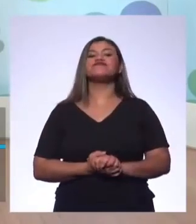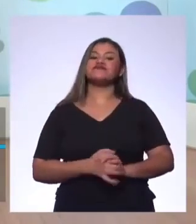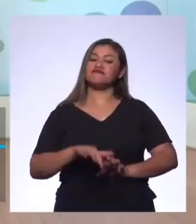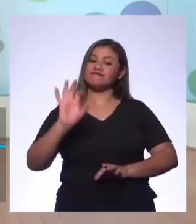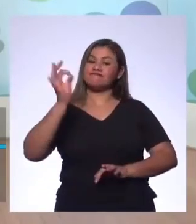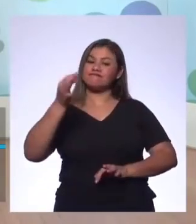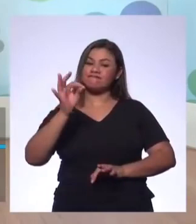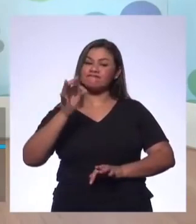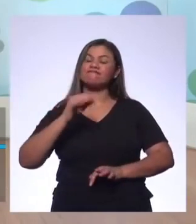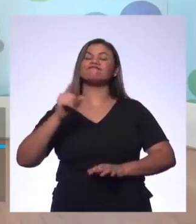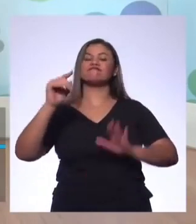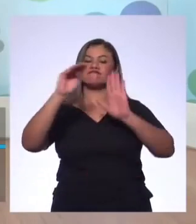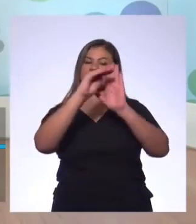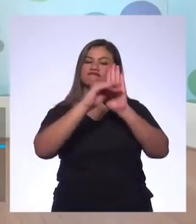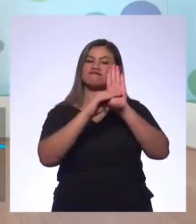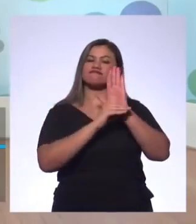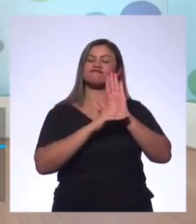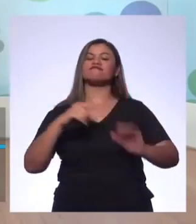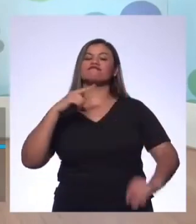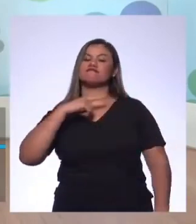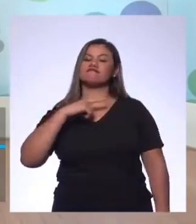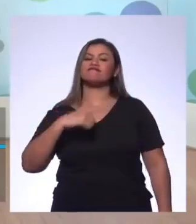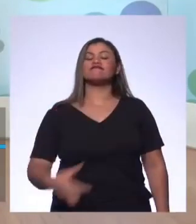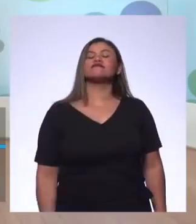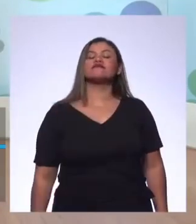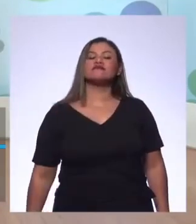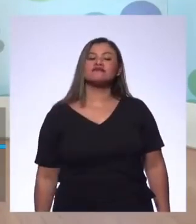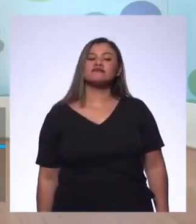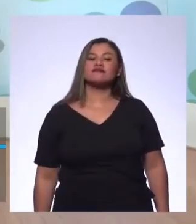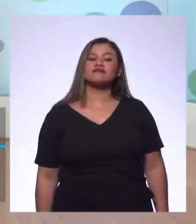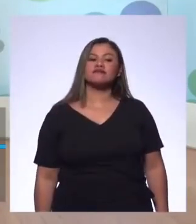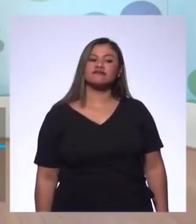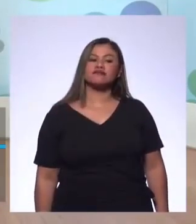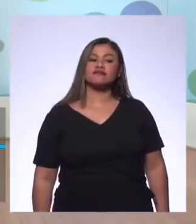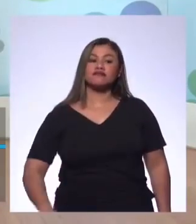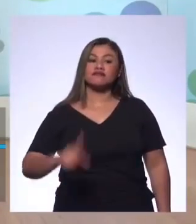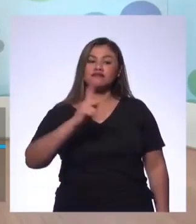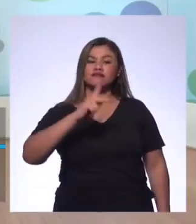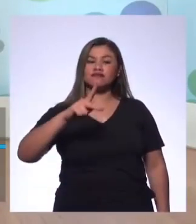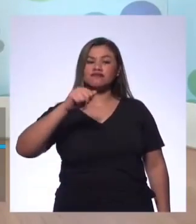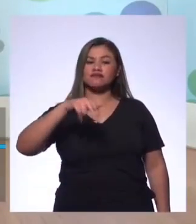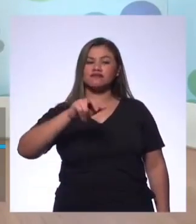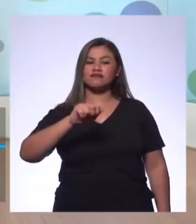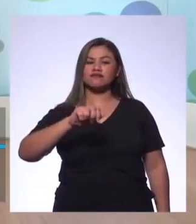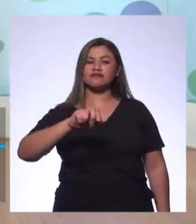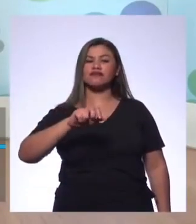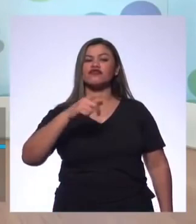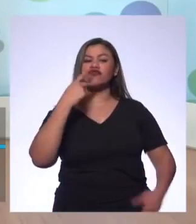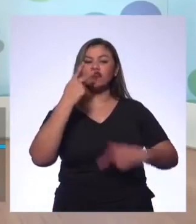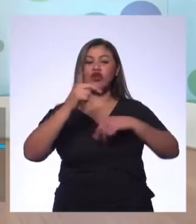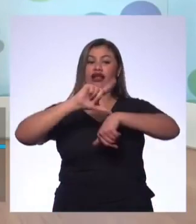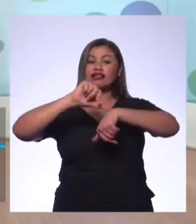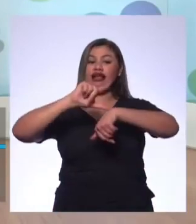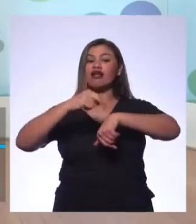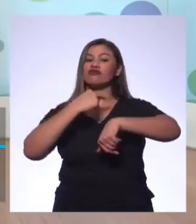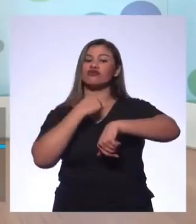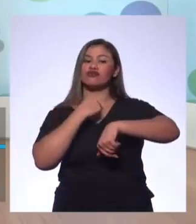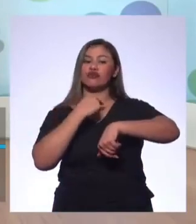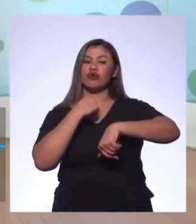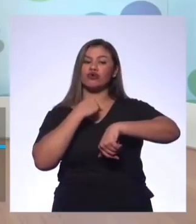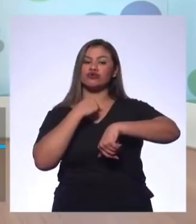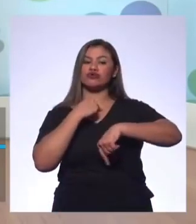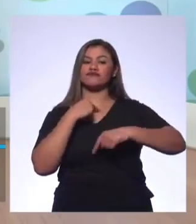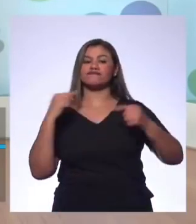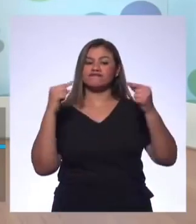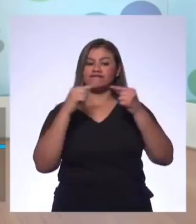Isso daí também está no regimento, né? Aí a professora Ana Lúcia, ela coloca não chegar atrasado, também é uma das